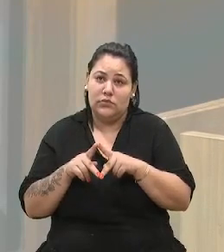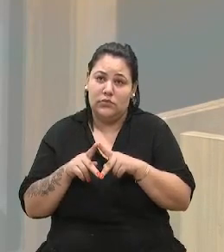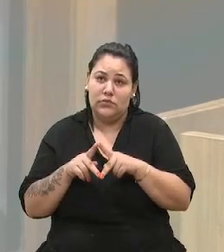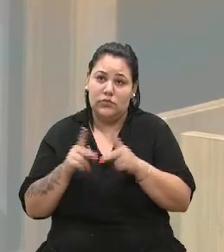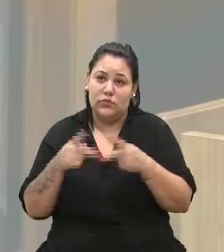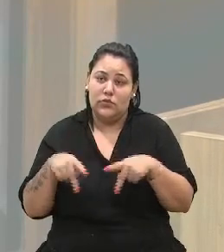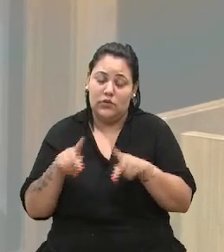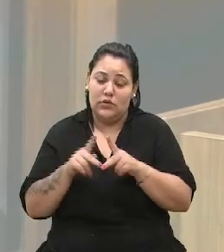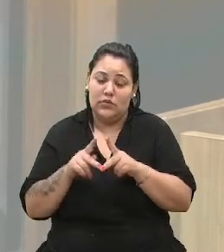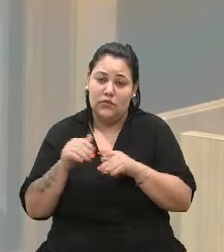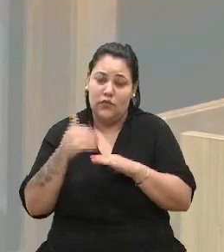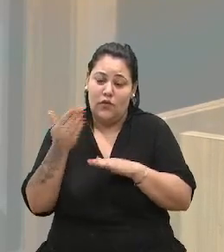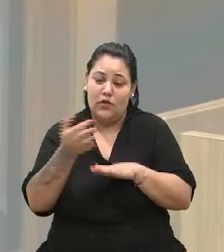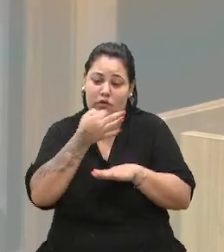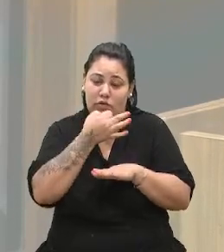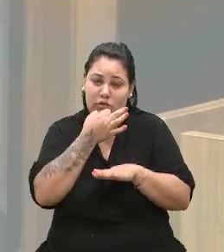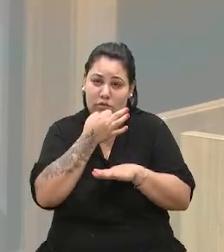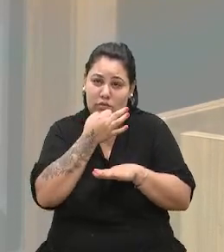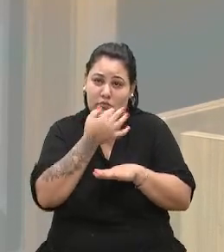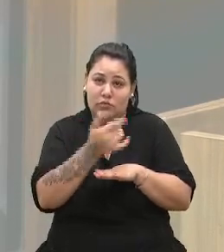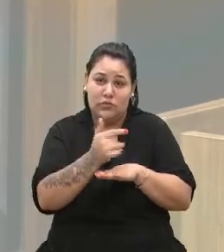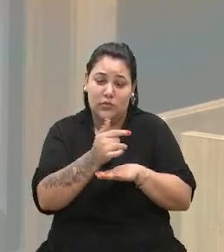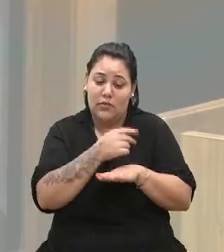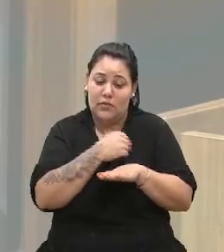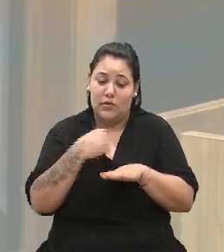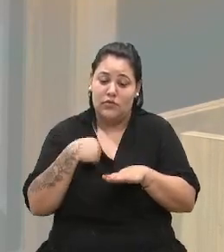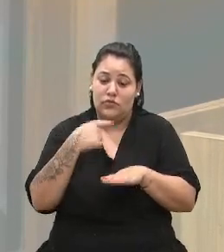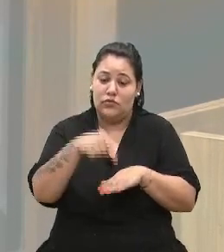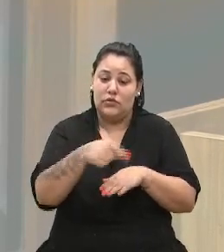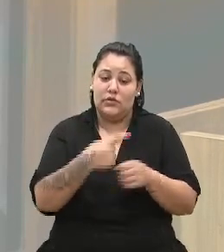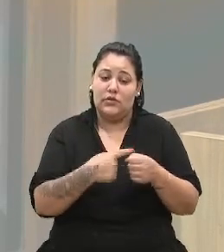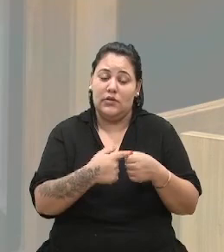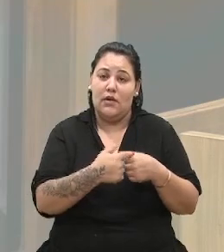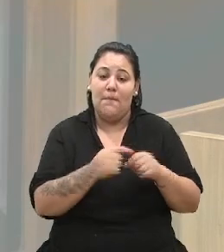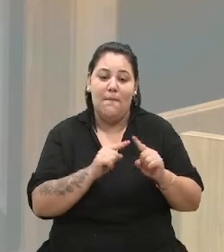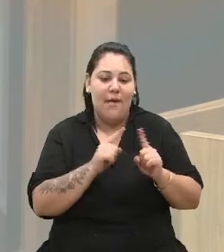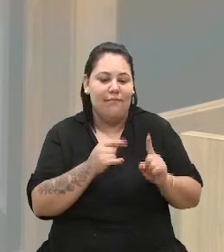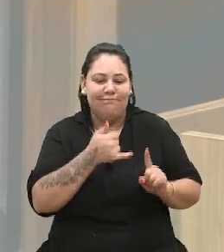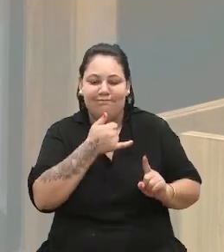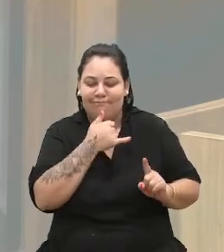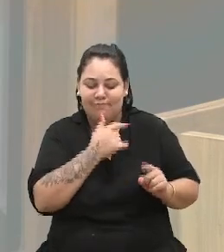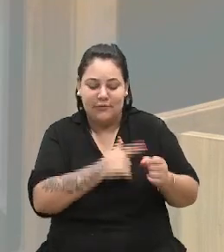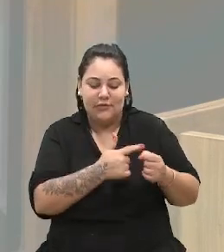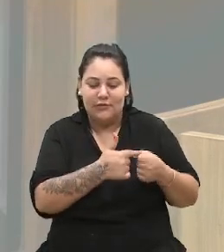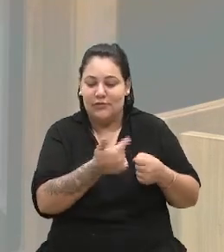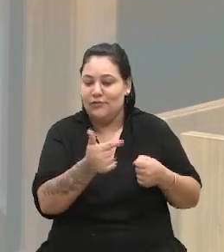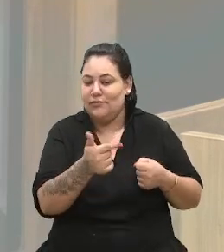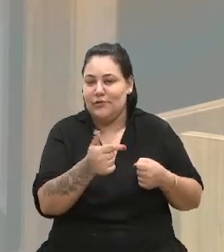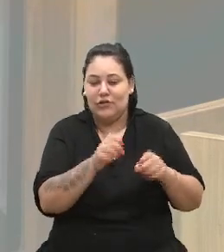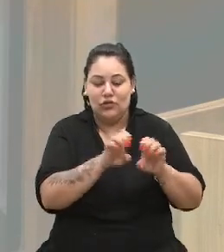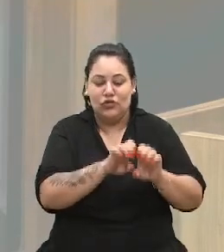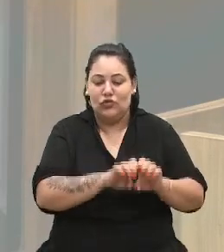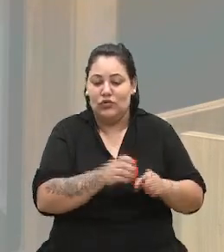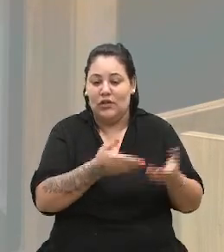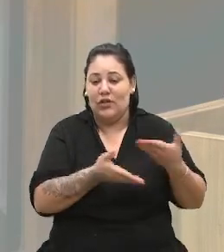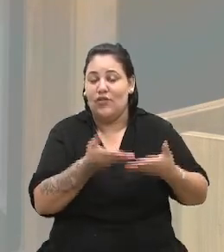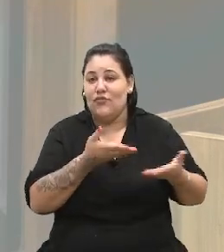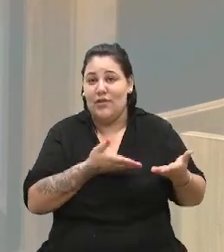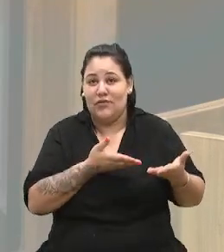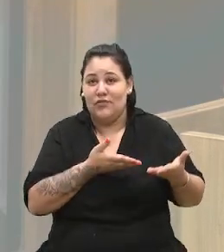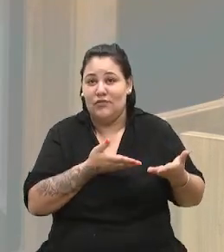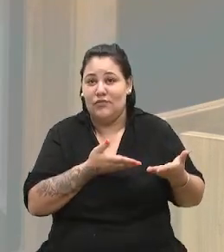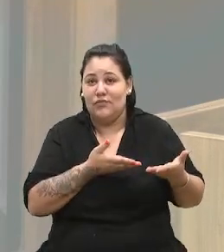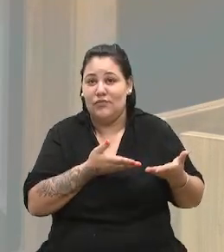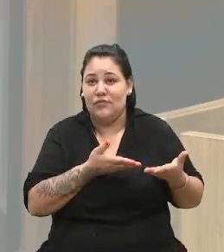minha cidade. Mas, infelizmente, são cidades que não oferecem estrutura nenhuma de atendimento. Muitas vezes deixam o colega